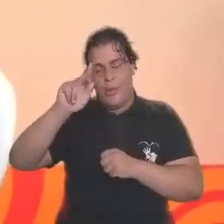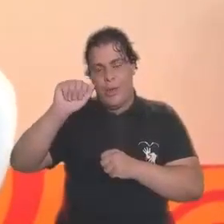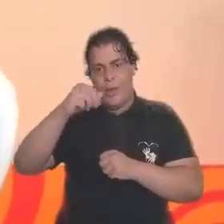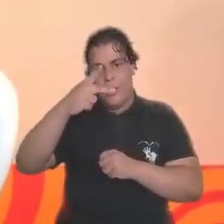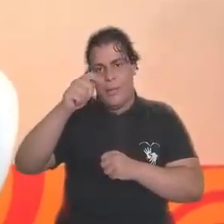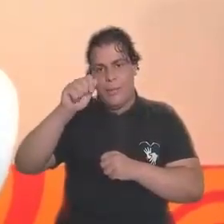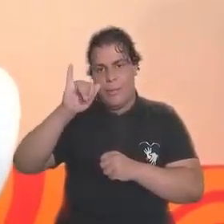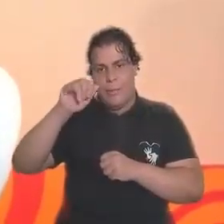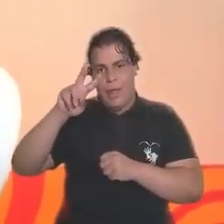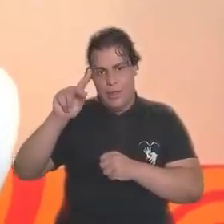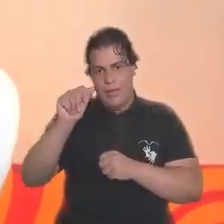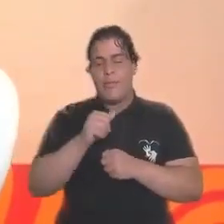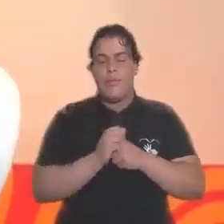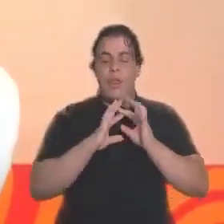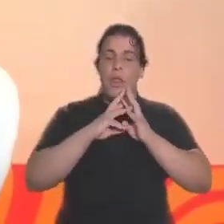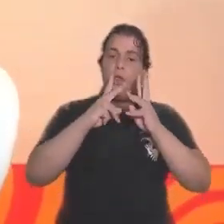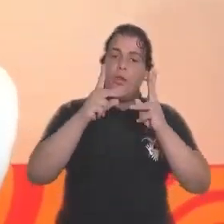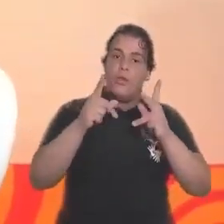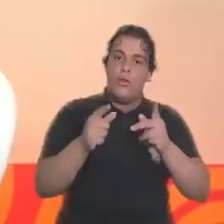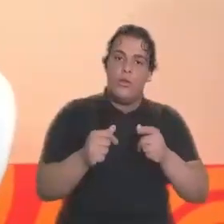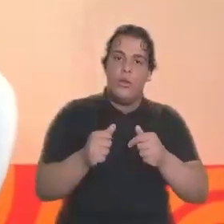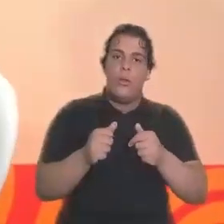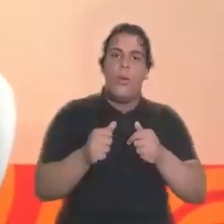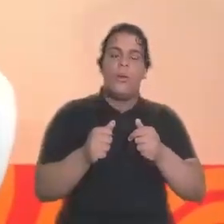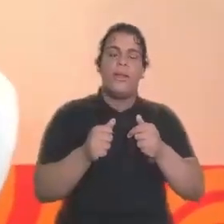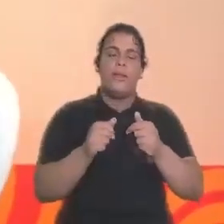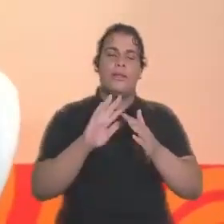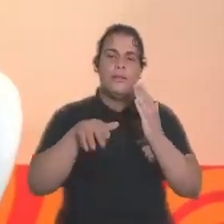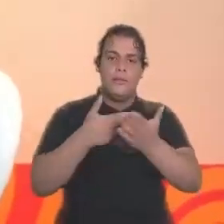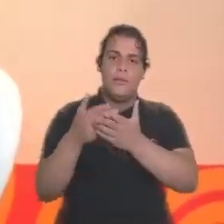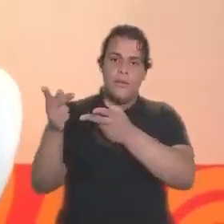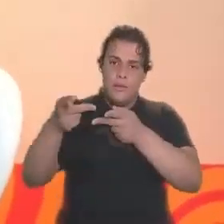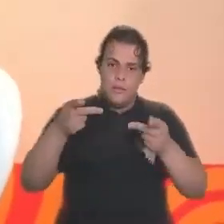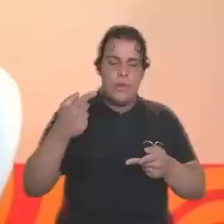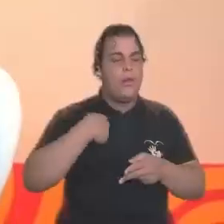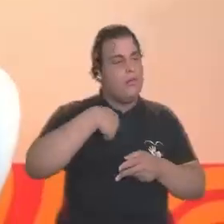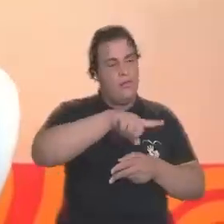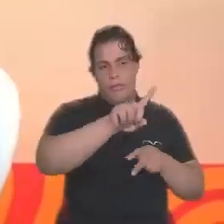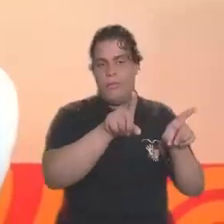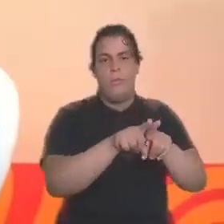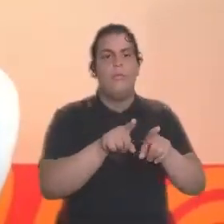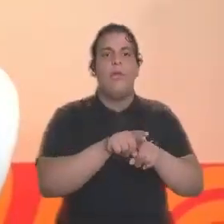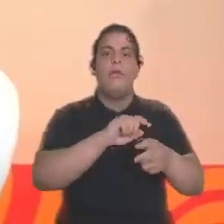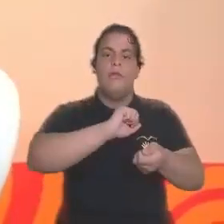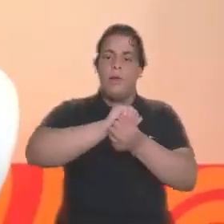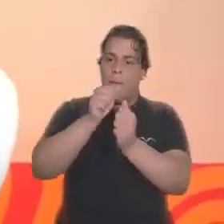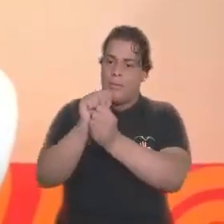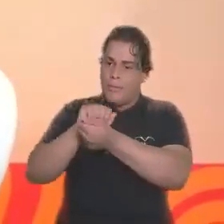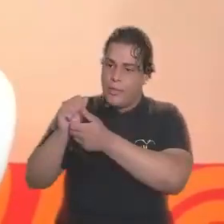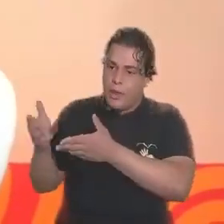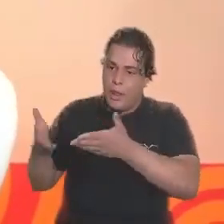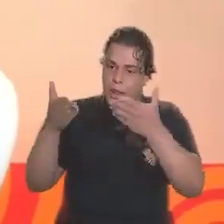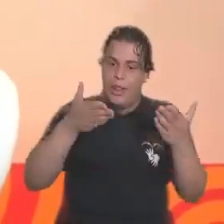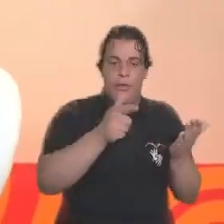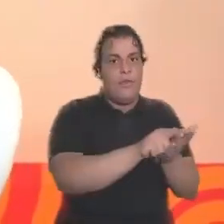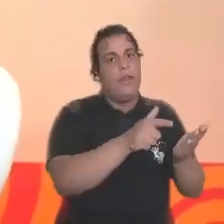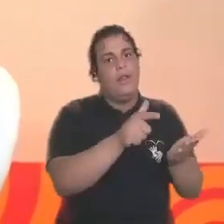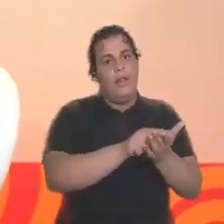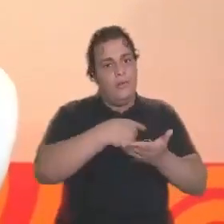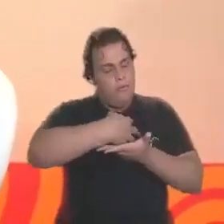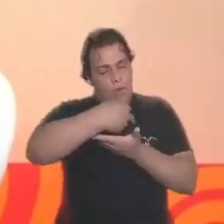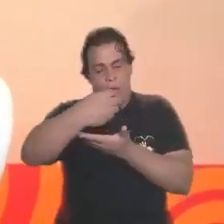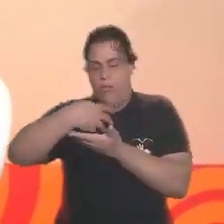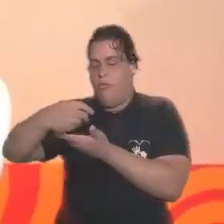projetos, todas as escolas que estão me convidando, eu estou indo também. Então, a gente vai encaixando na agenda, levando livro, tirando xerox do que a